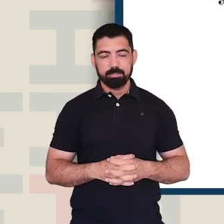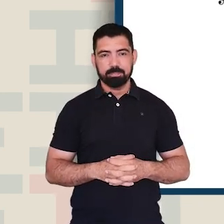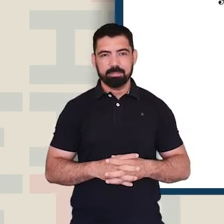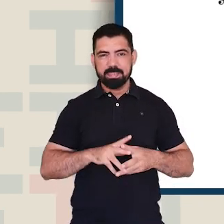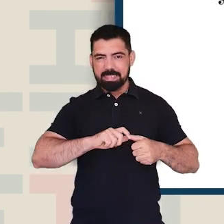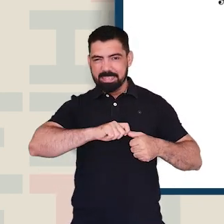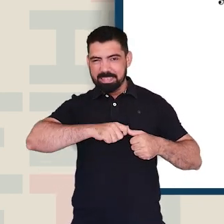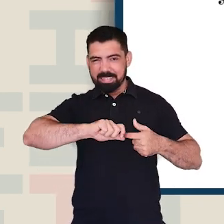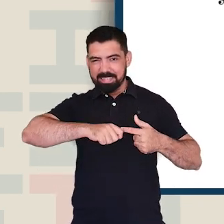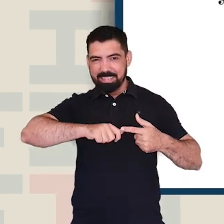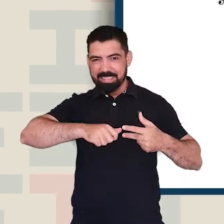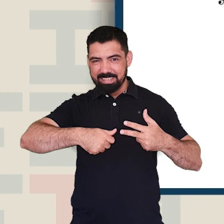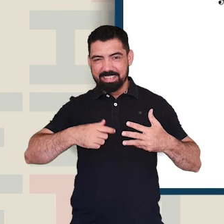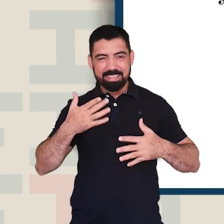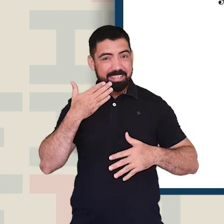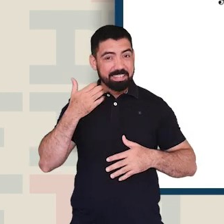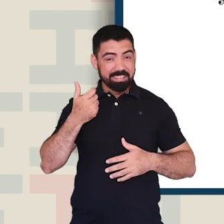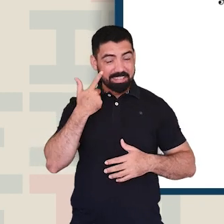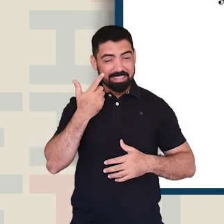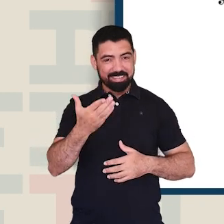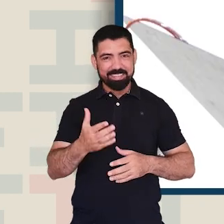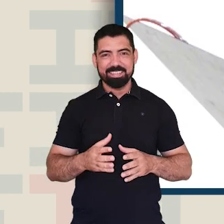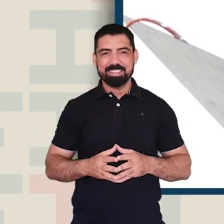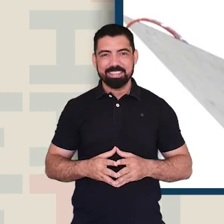Afinadinho aqui, fica mais bonitinho, né?